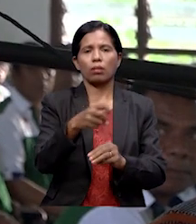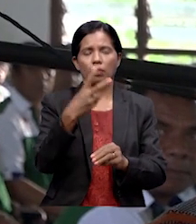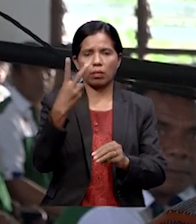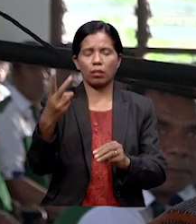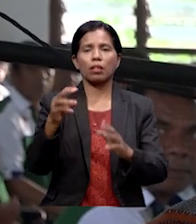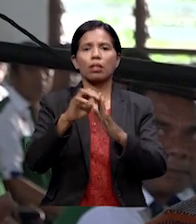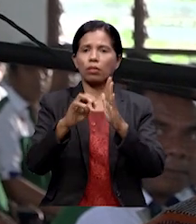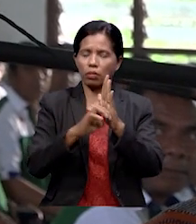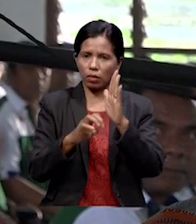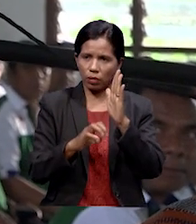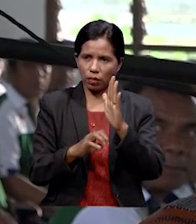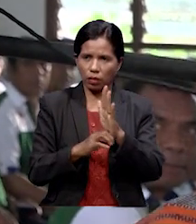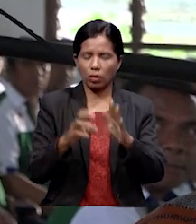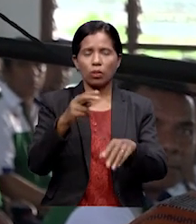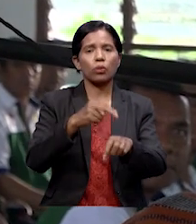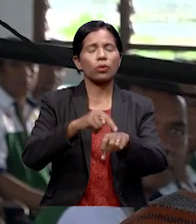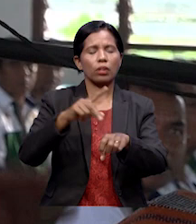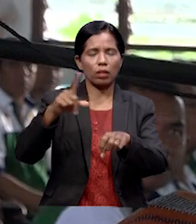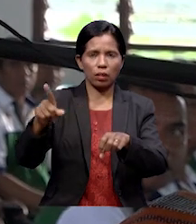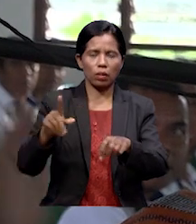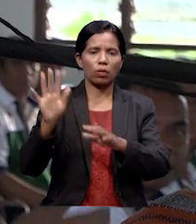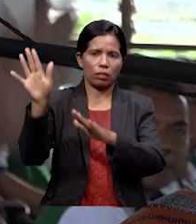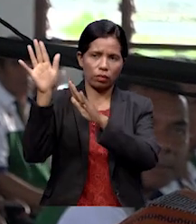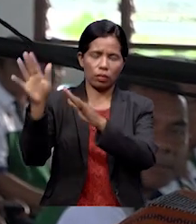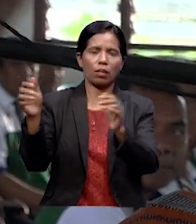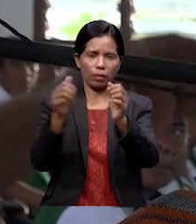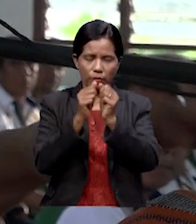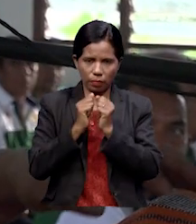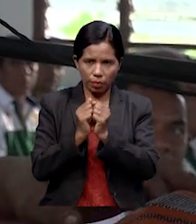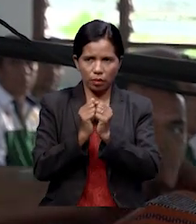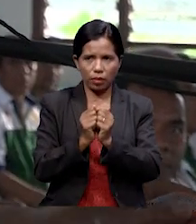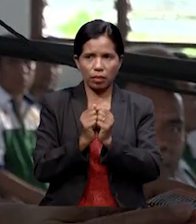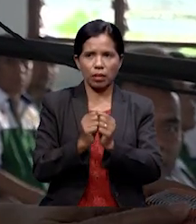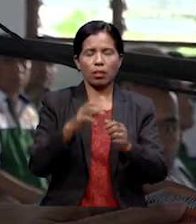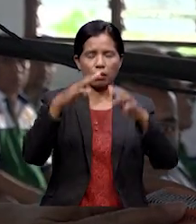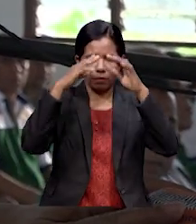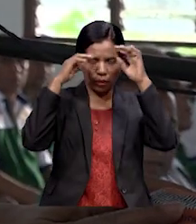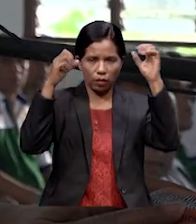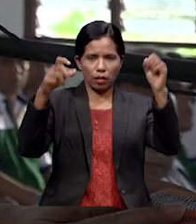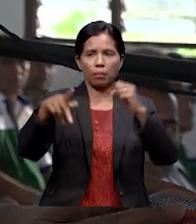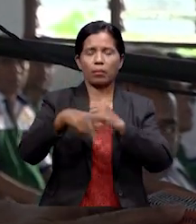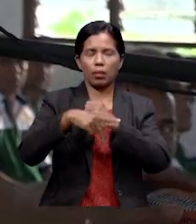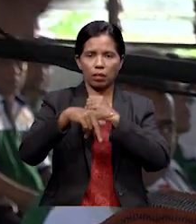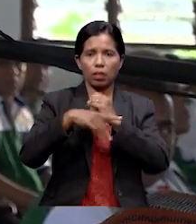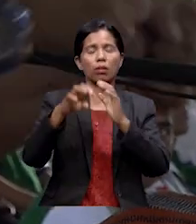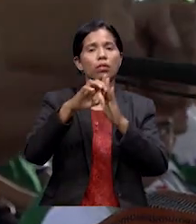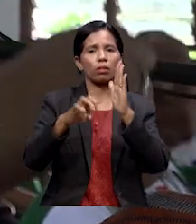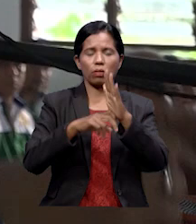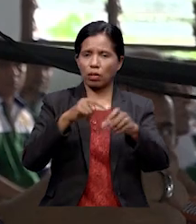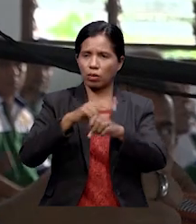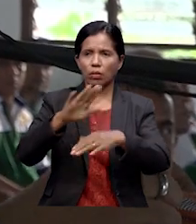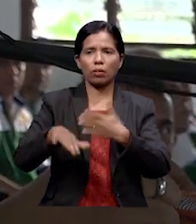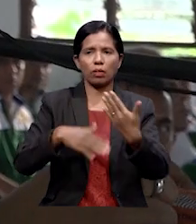como, e o seu nacional como é base, a moto como presidente de partido de estrutura nacional toma, e